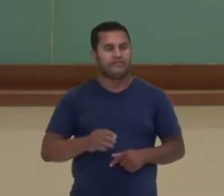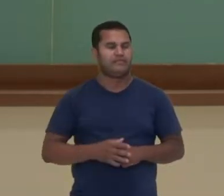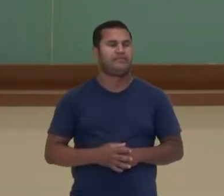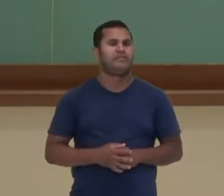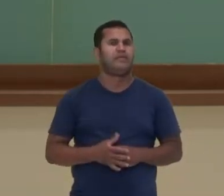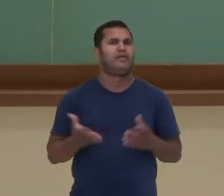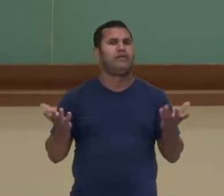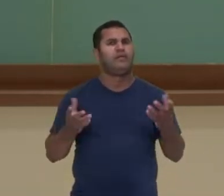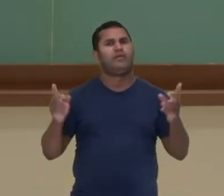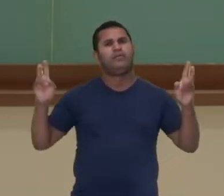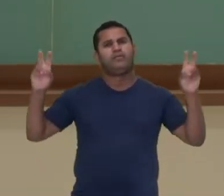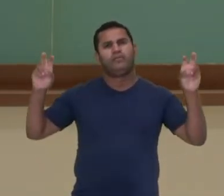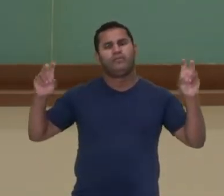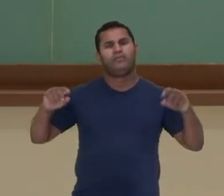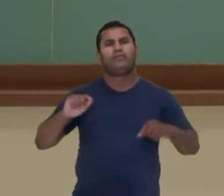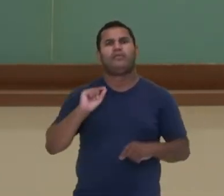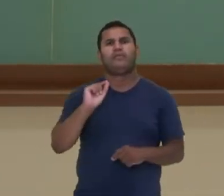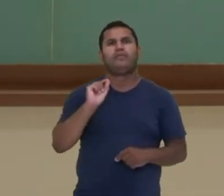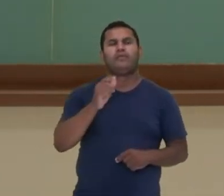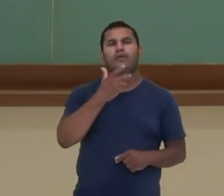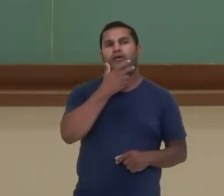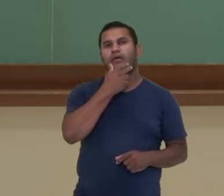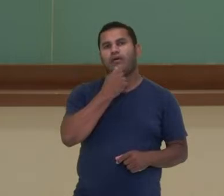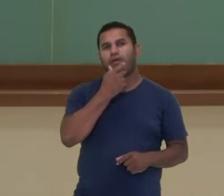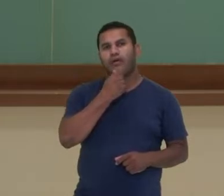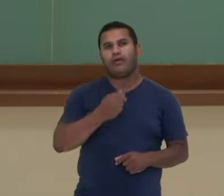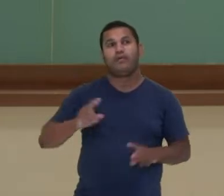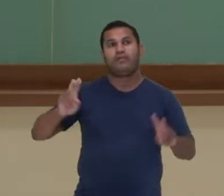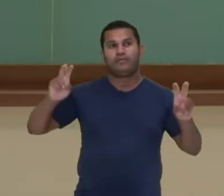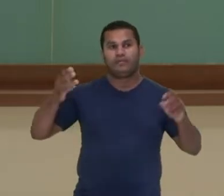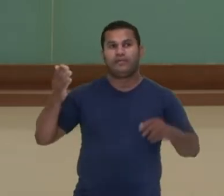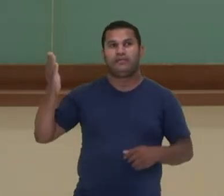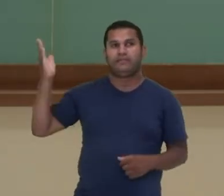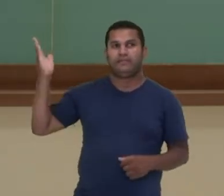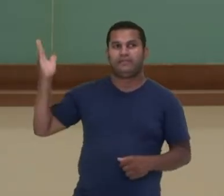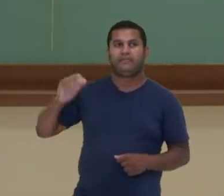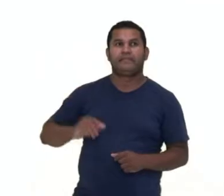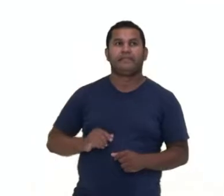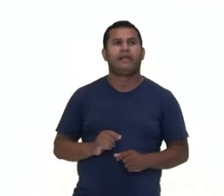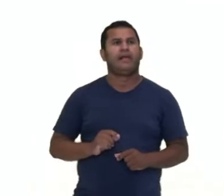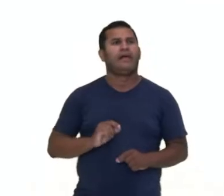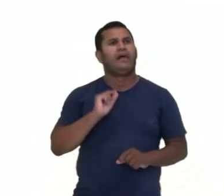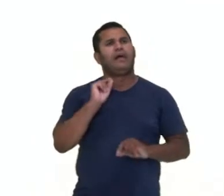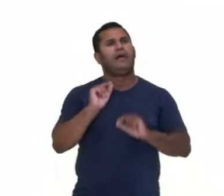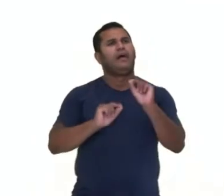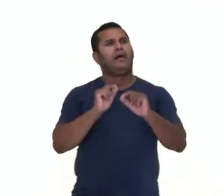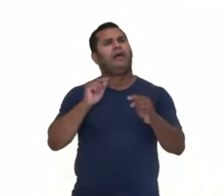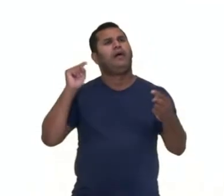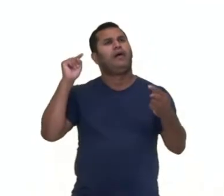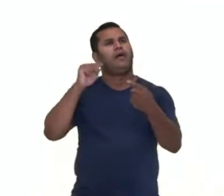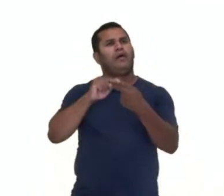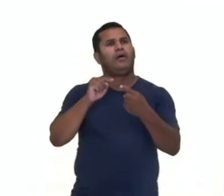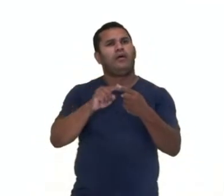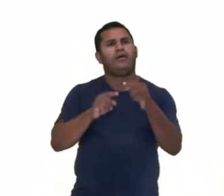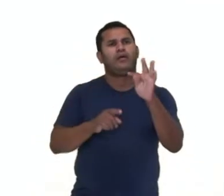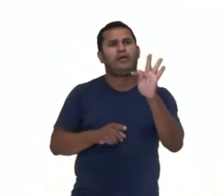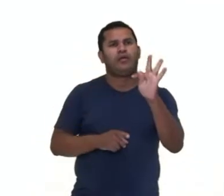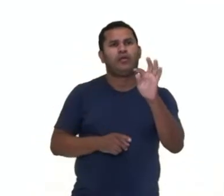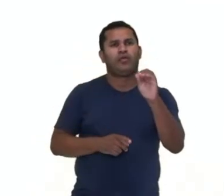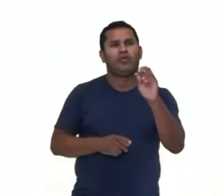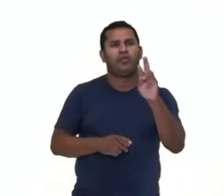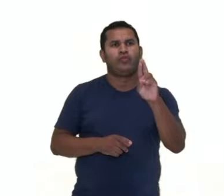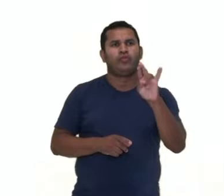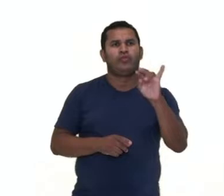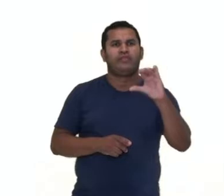de Torricelli, certo? Vamos lá então comigo, queridos. Bem, o objetivo desta aula é aprofundar os conhecimentos